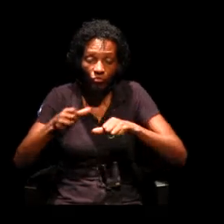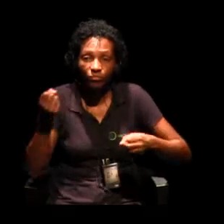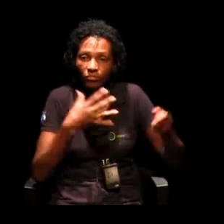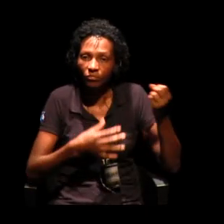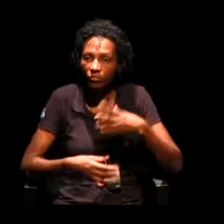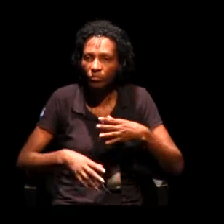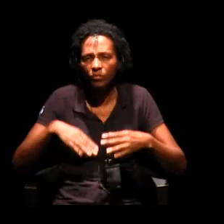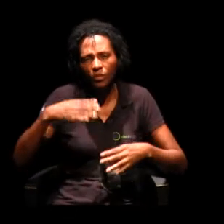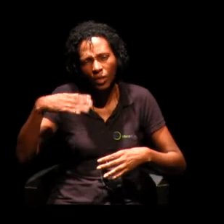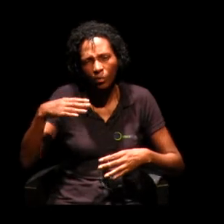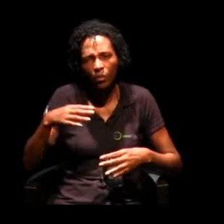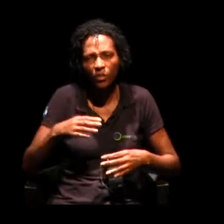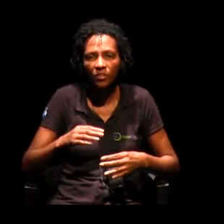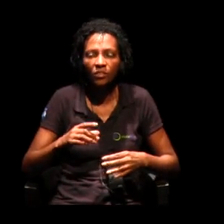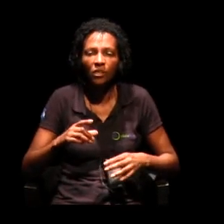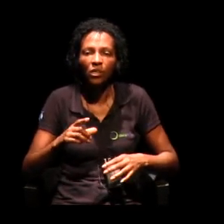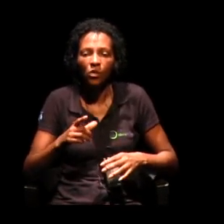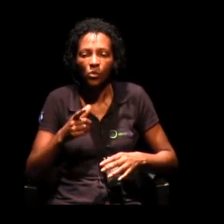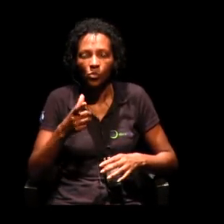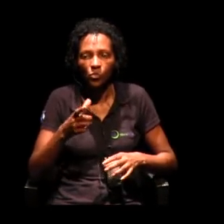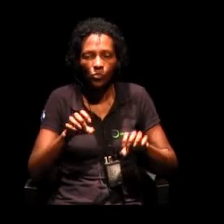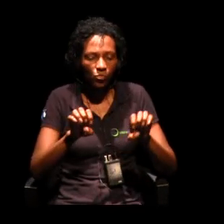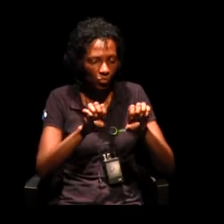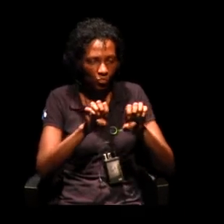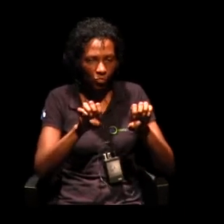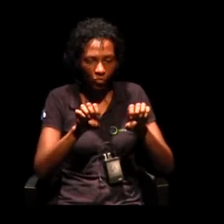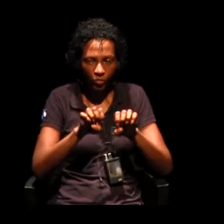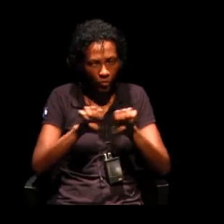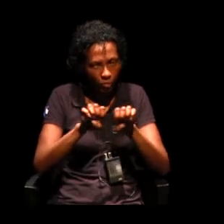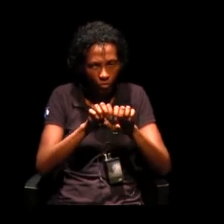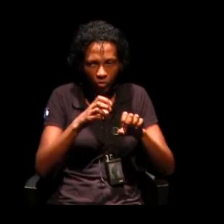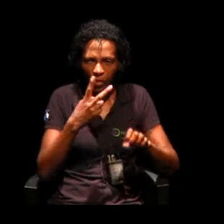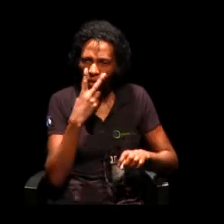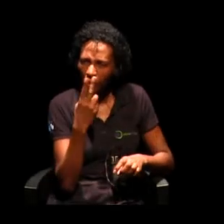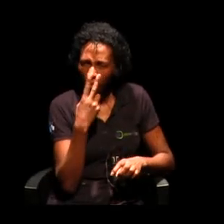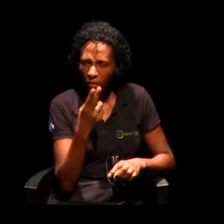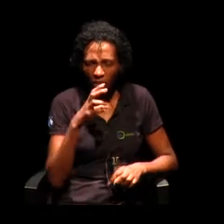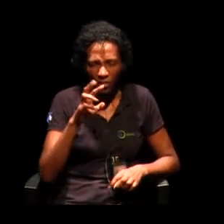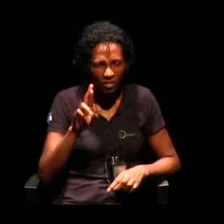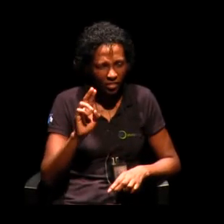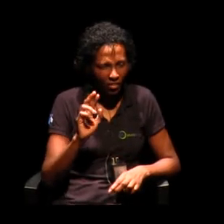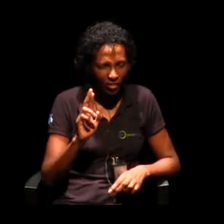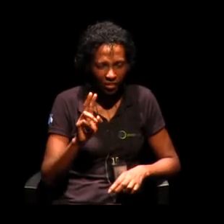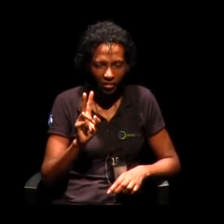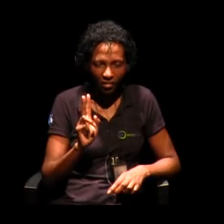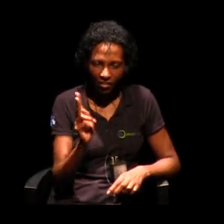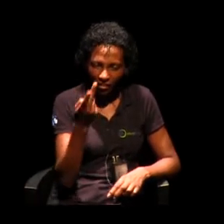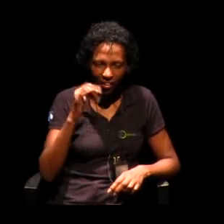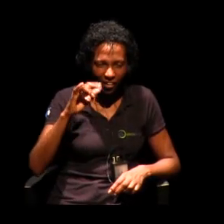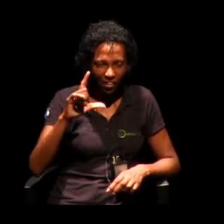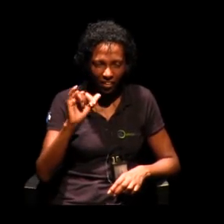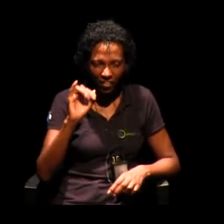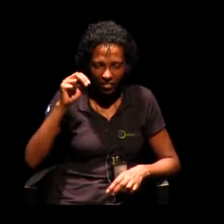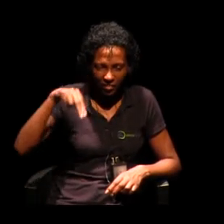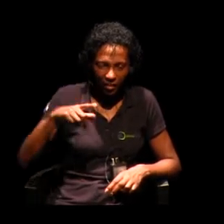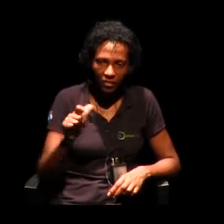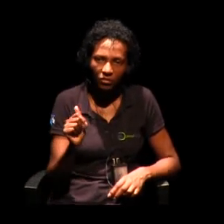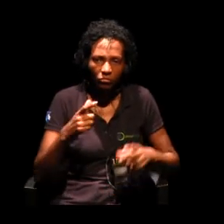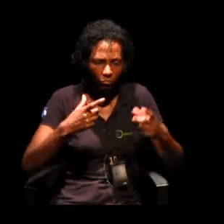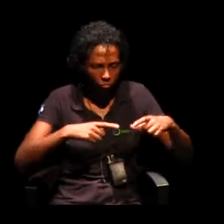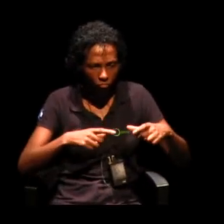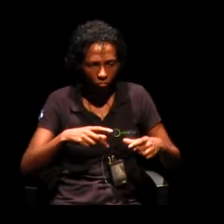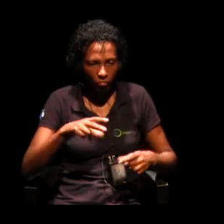nós readaptamos, e depois a parte elevada, que tem uma estrutura muito parecida ao High Line, mas não é um